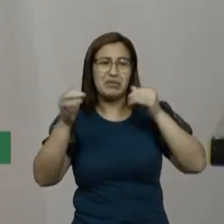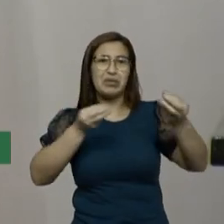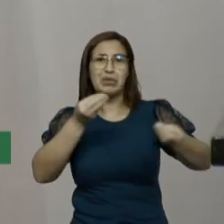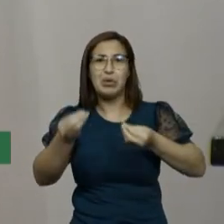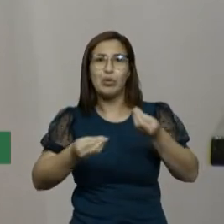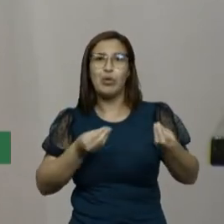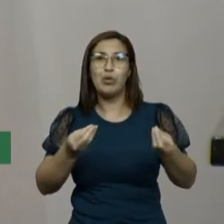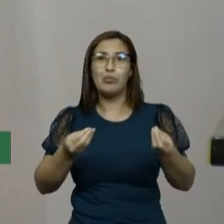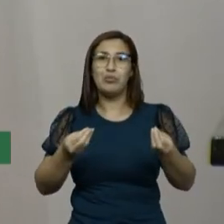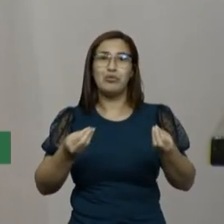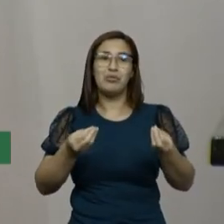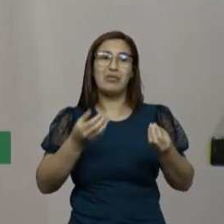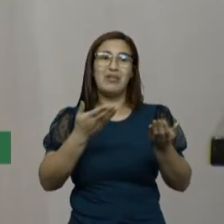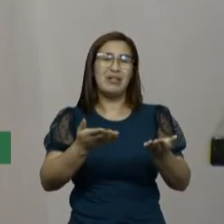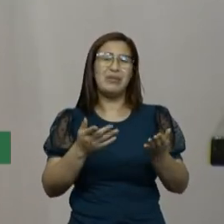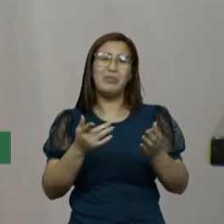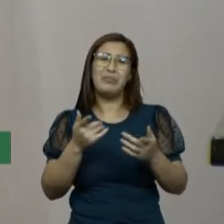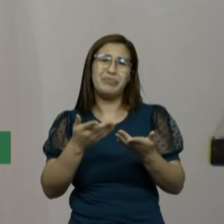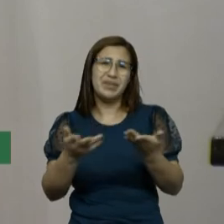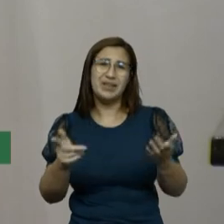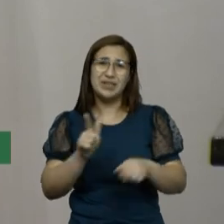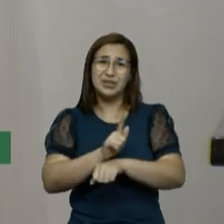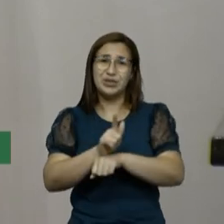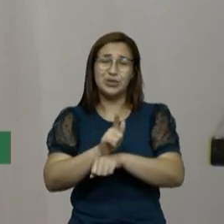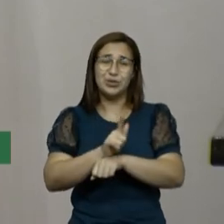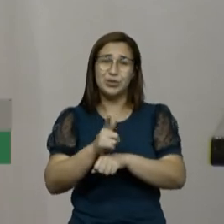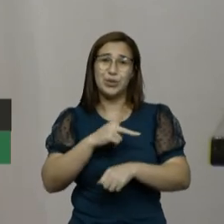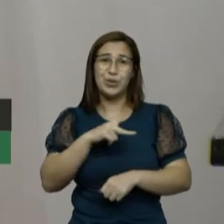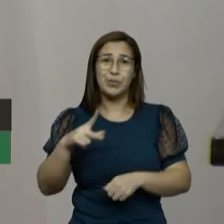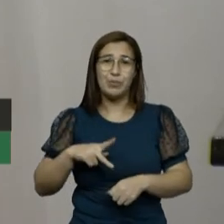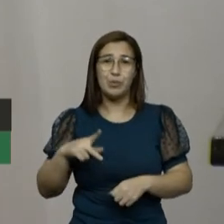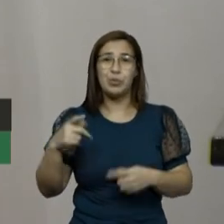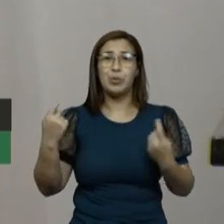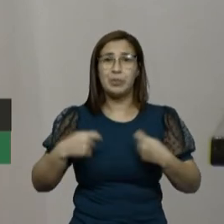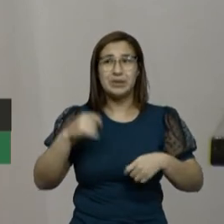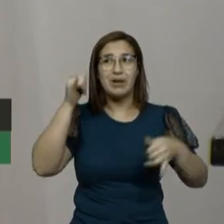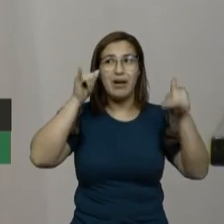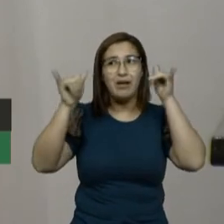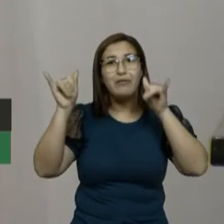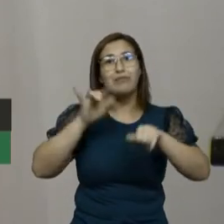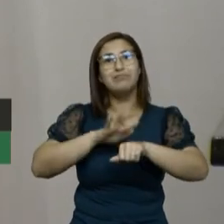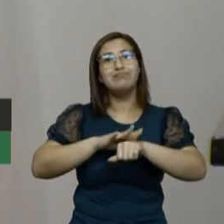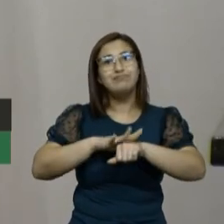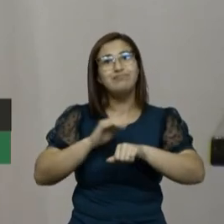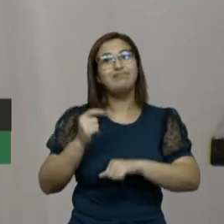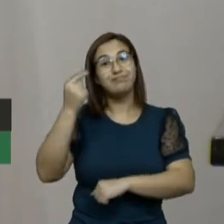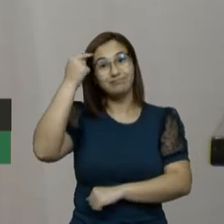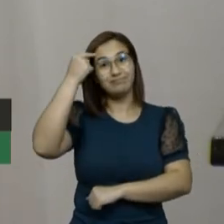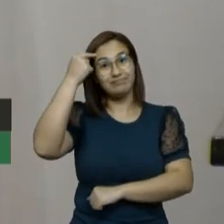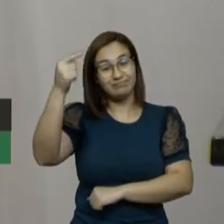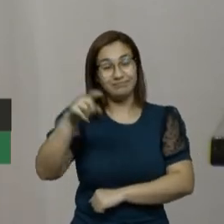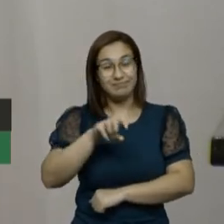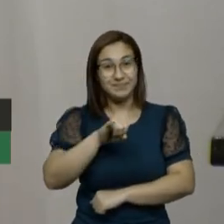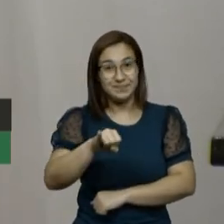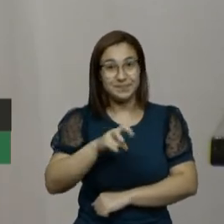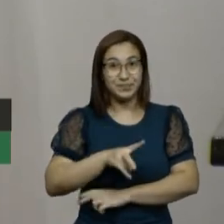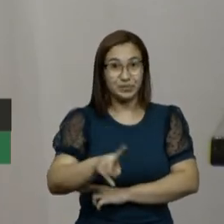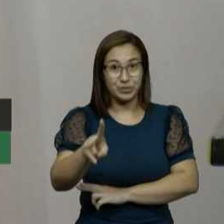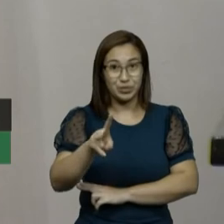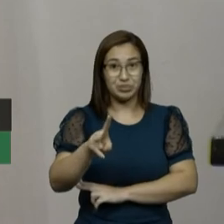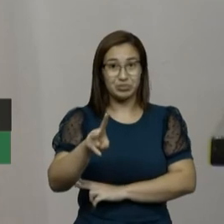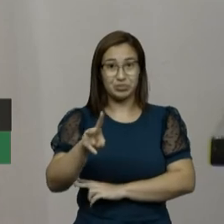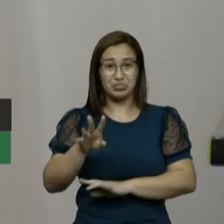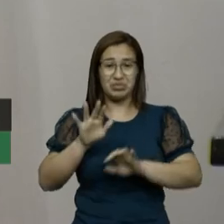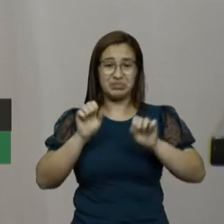pessoas, poucos gestores públicos lembram da prevenção. Nós precisamos alertar, lembrarmos que, se continuarmos da forma que está,